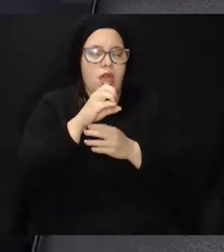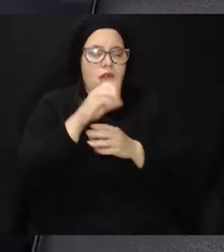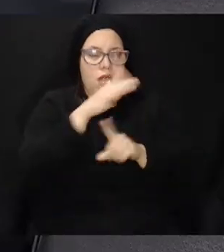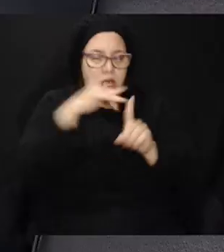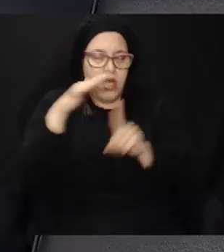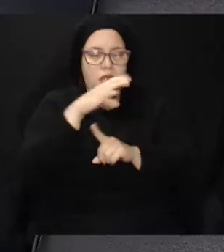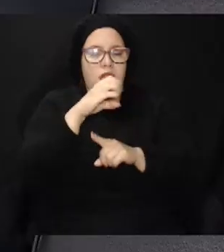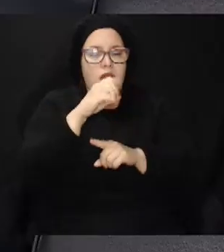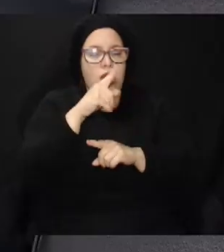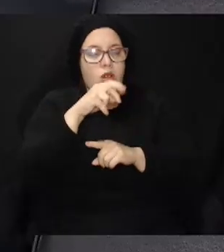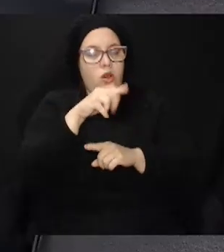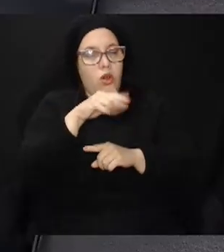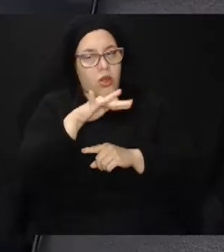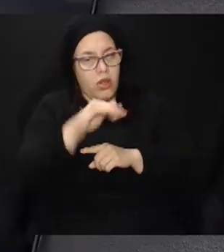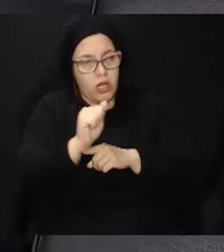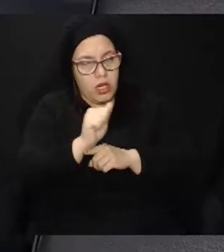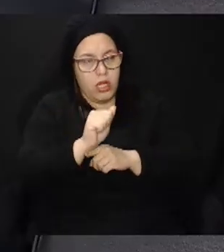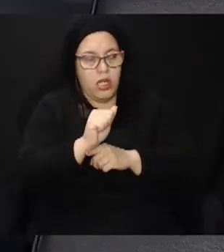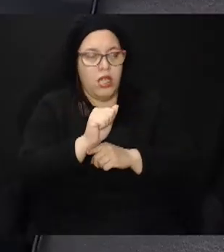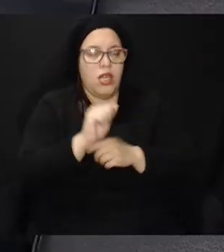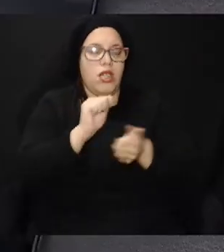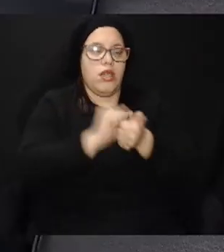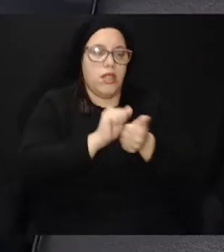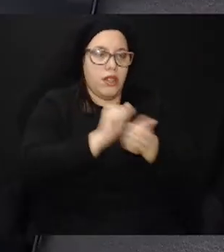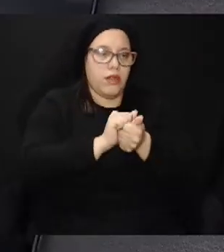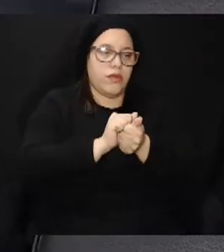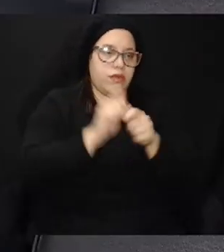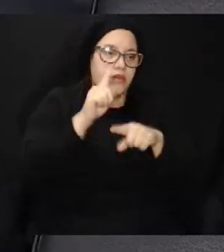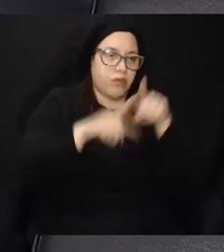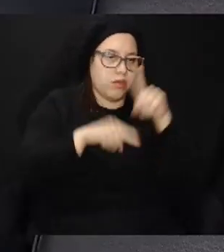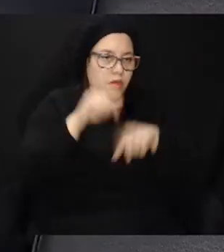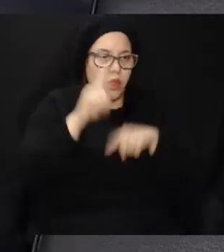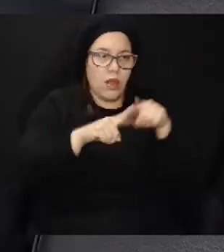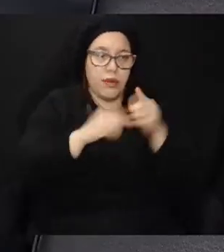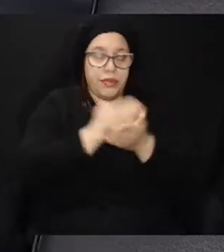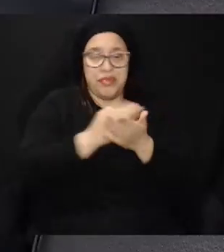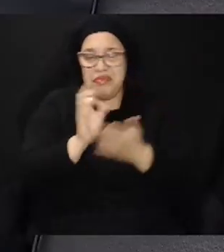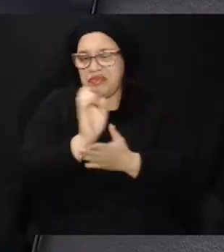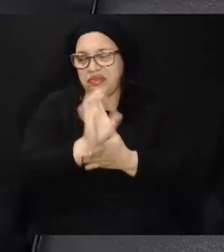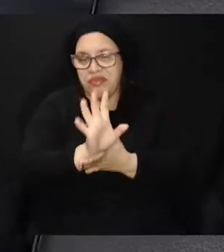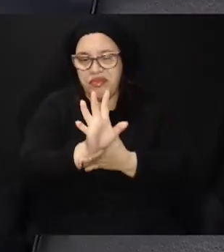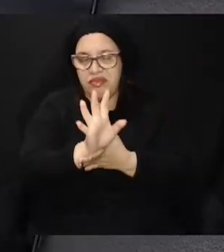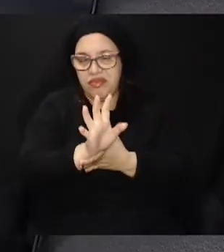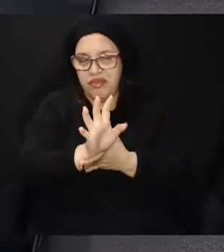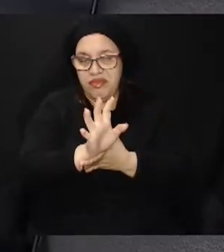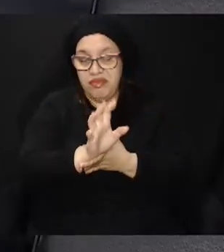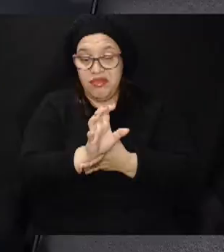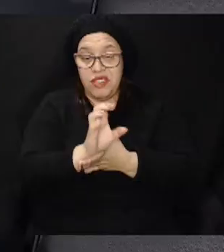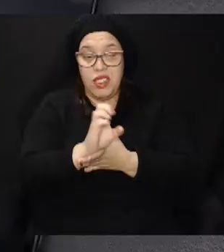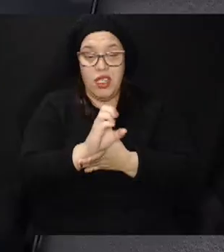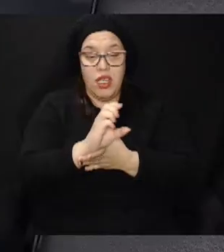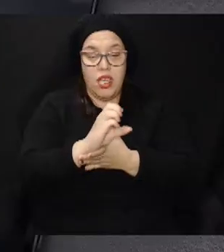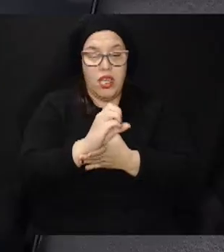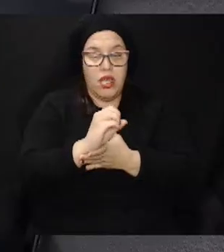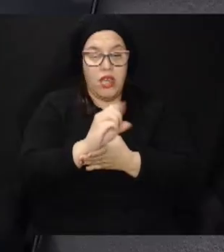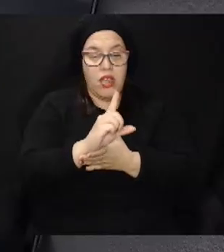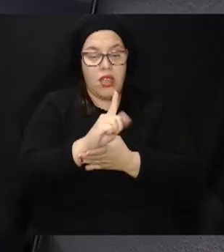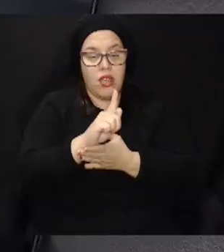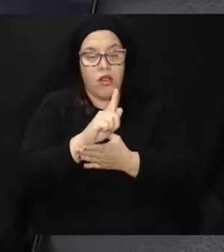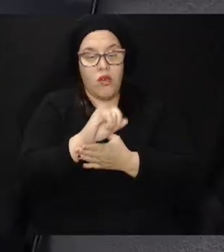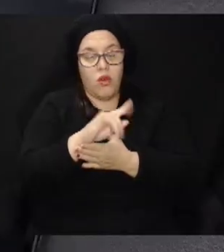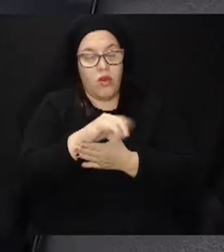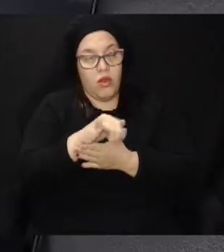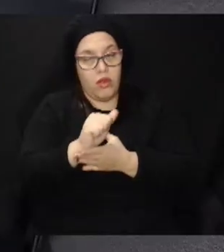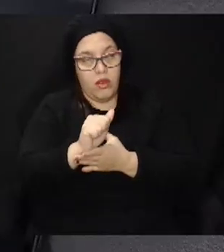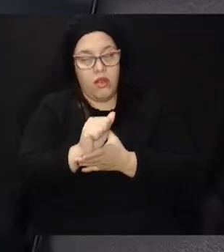ecologia, qualidade no produto não começa com ecologia. Esse é o primeiro passo. E quando nós,